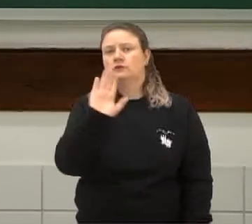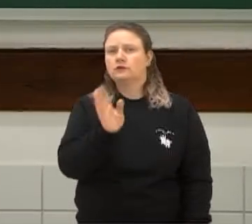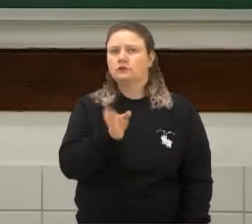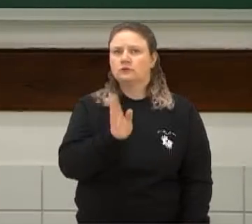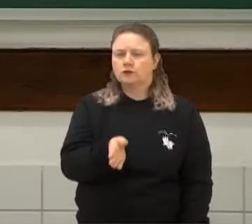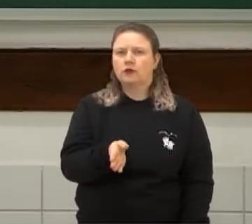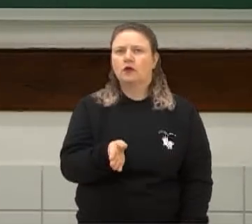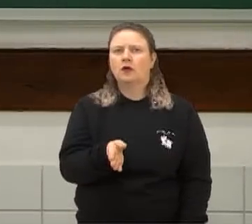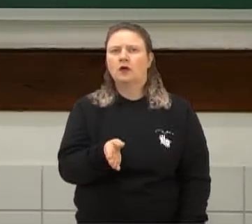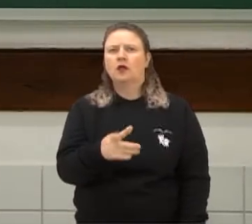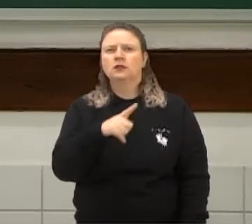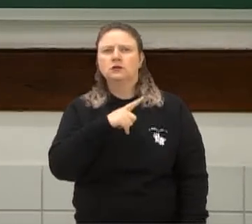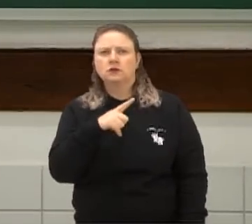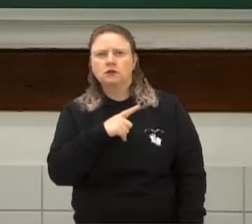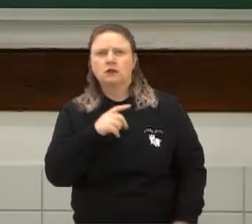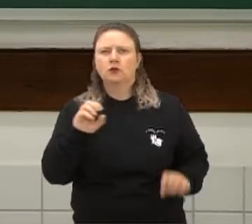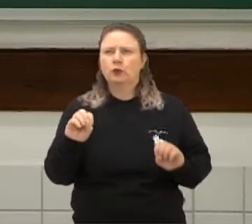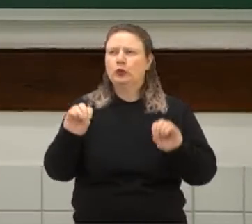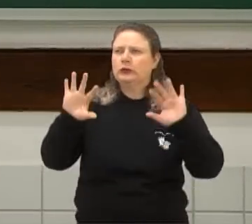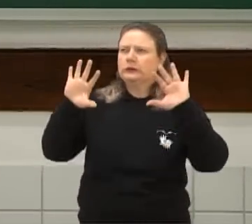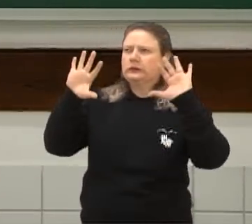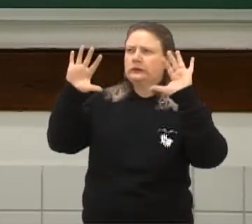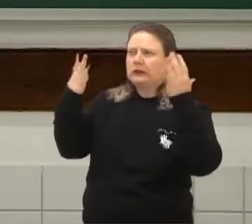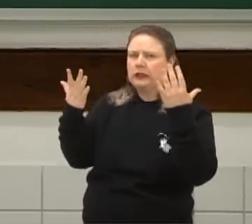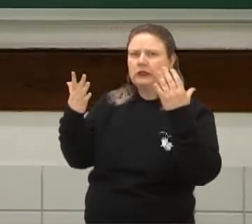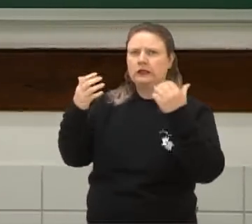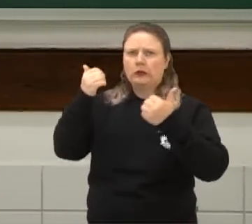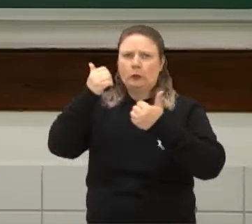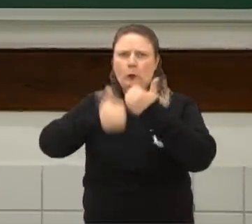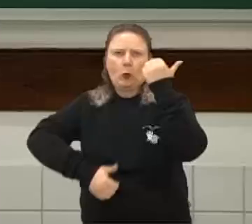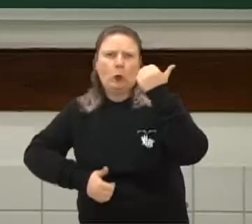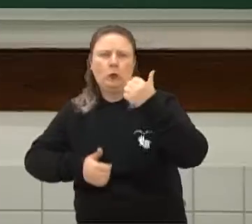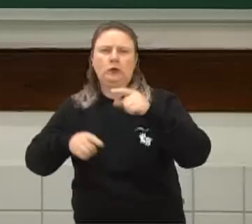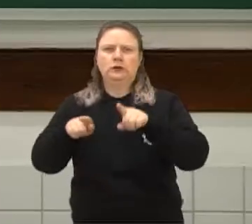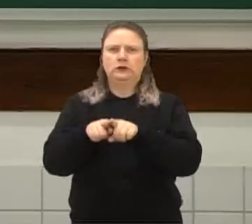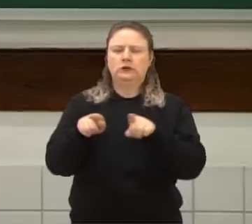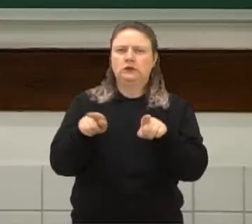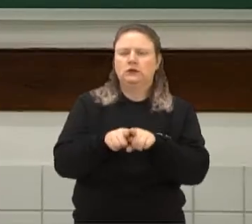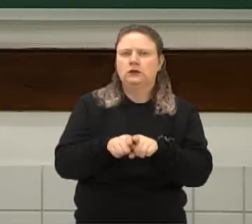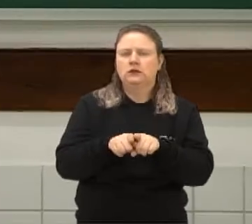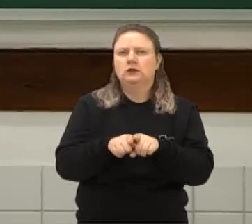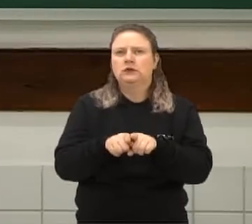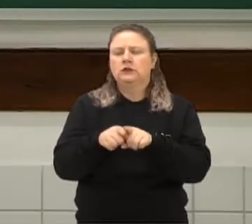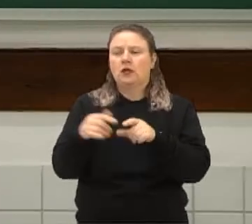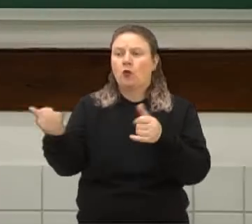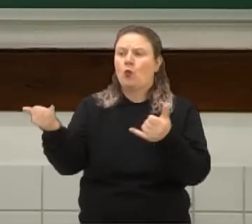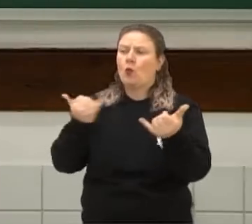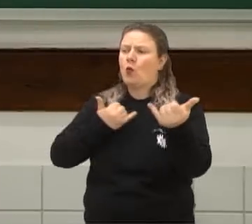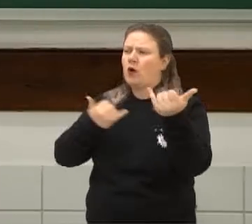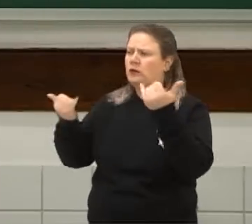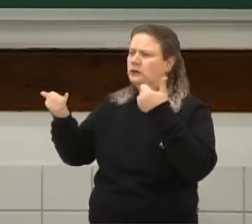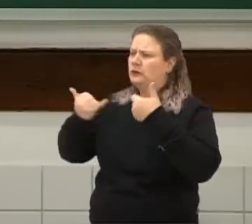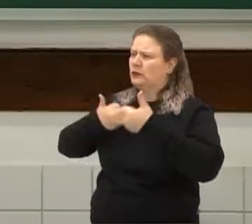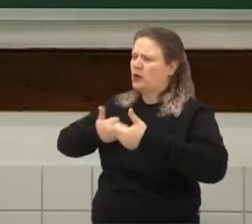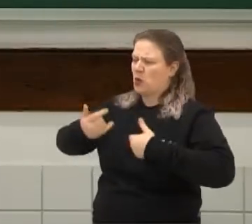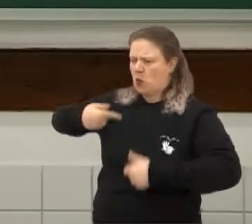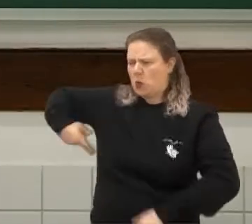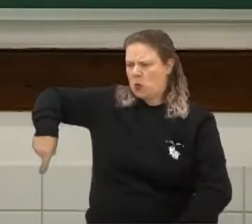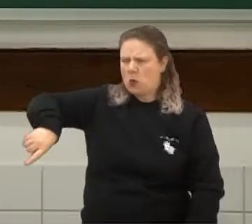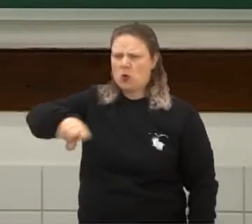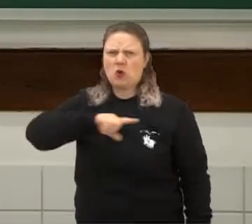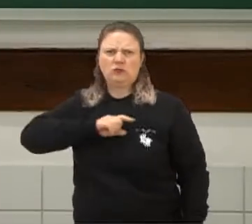é tocada em vários eventos esportivos, porque ela justamente traz uma mensagem, né, de que nós